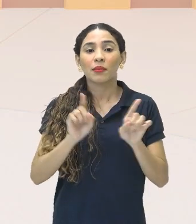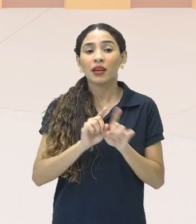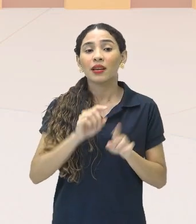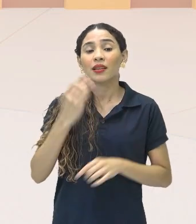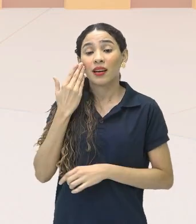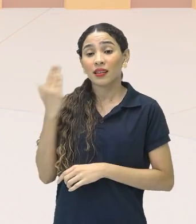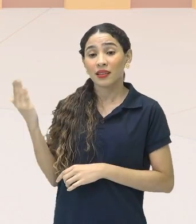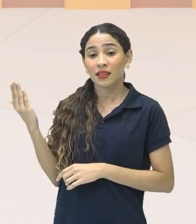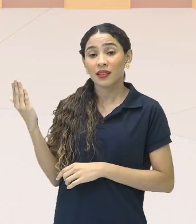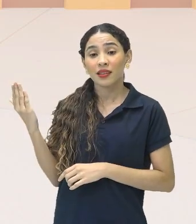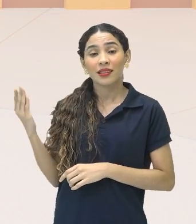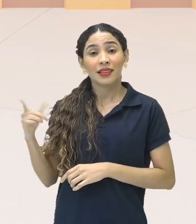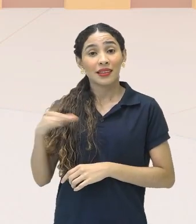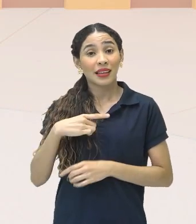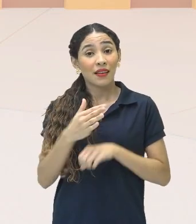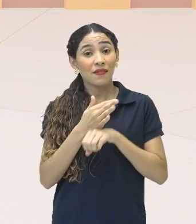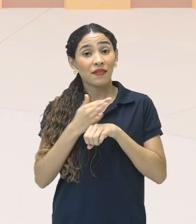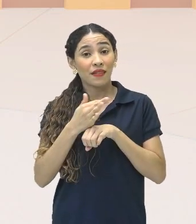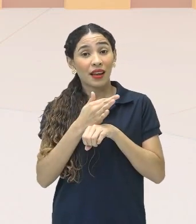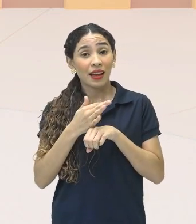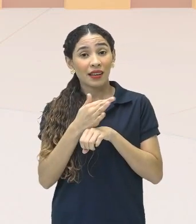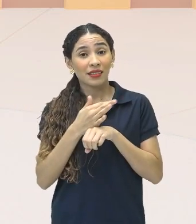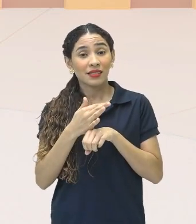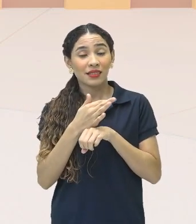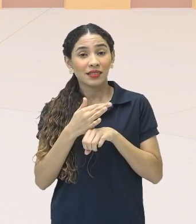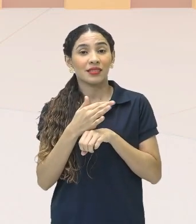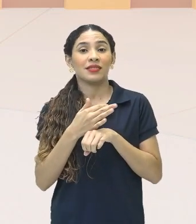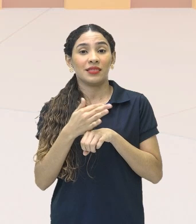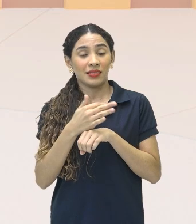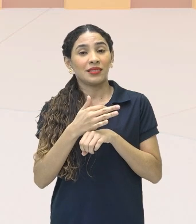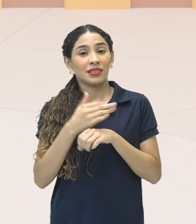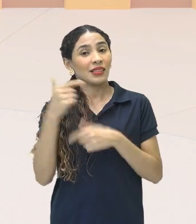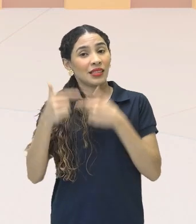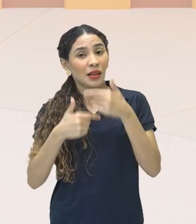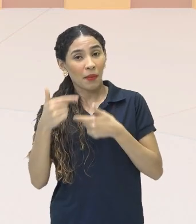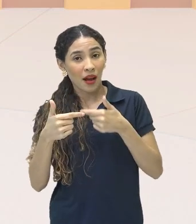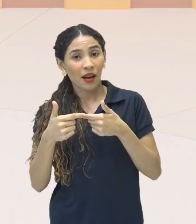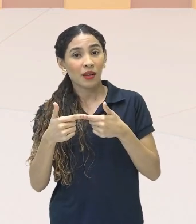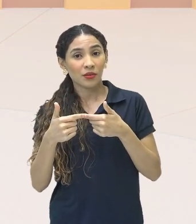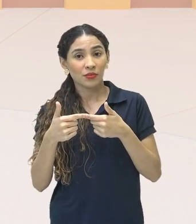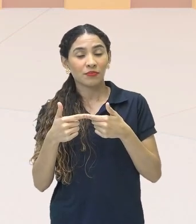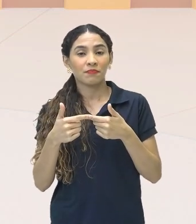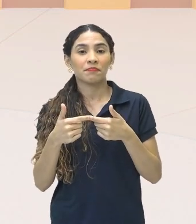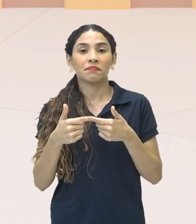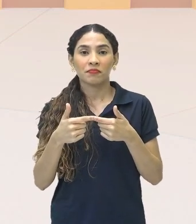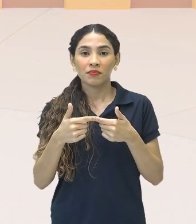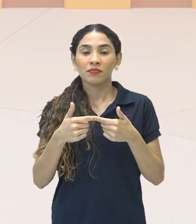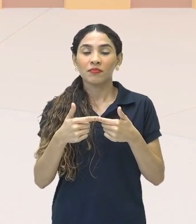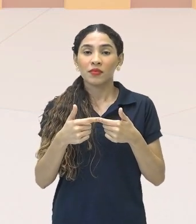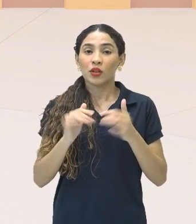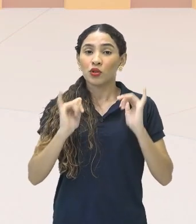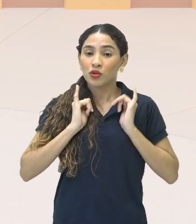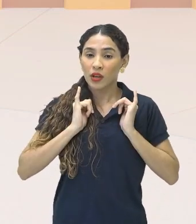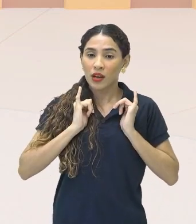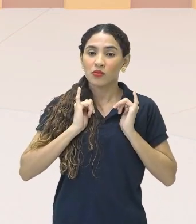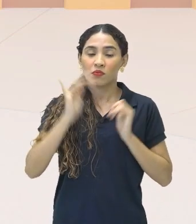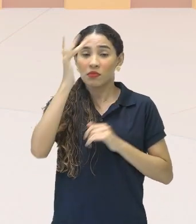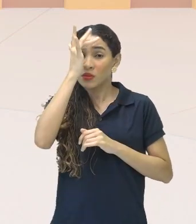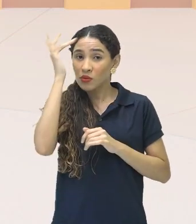dignidade. Ter férias no trabalho, o justo descanso para o